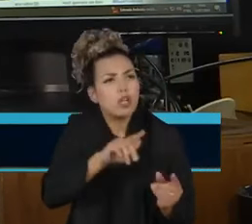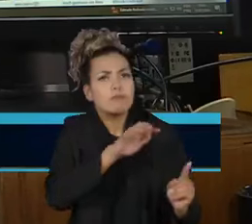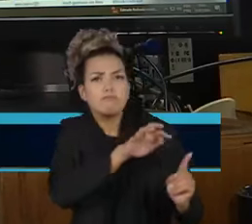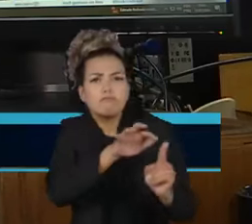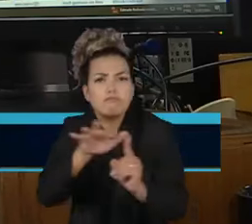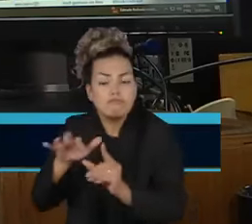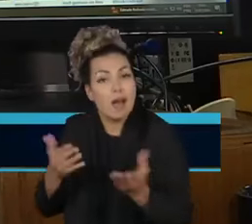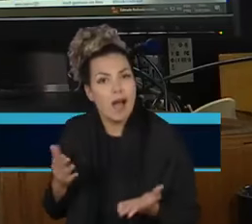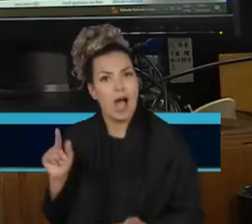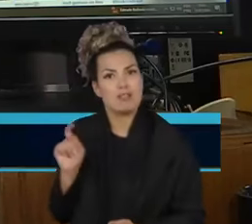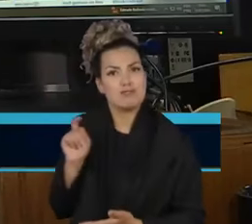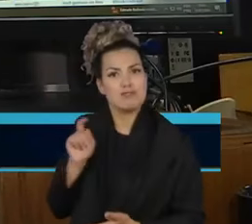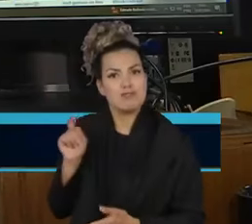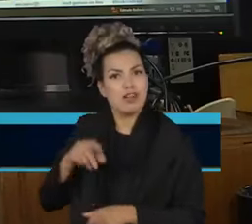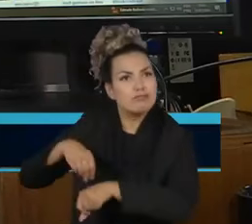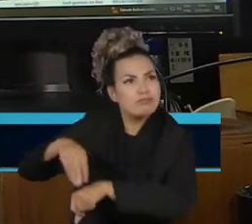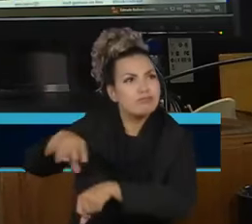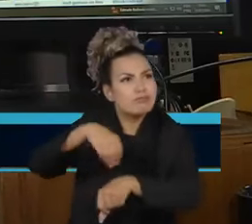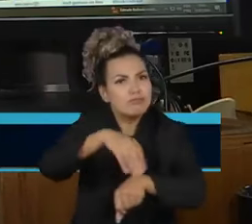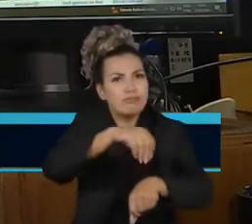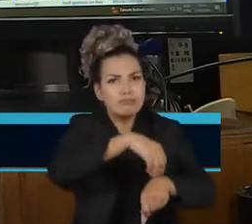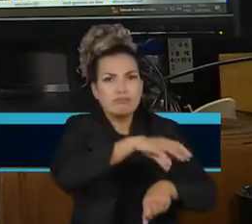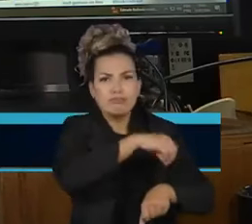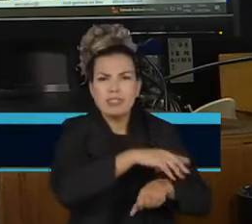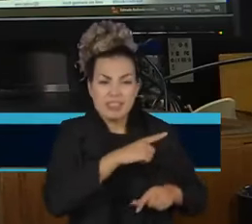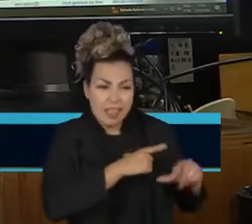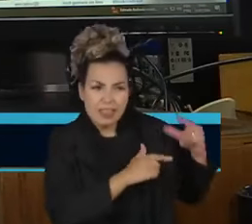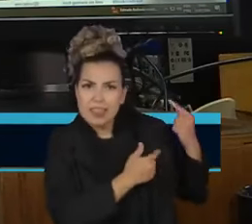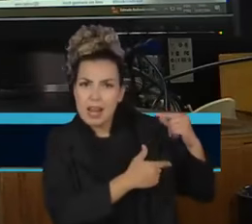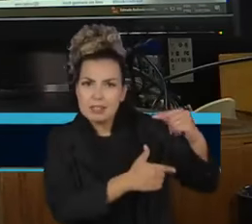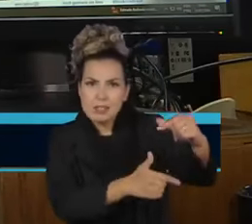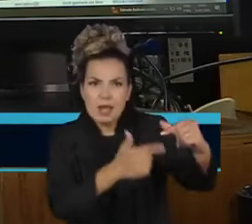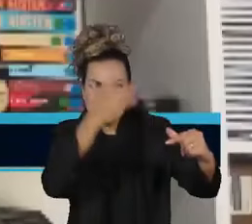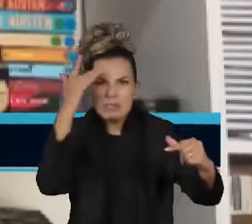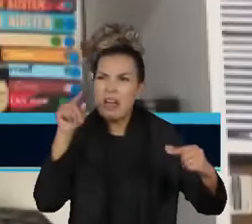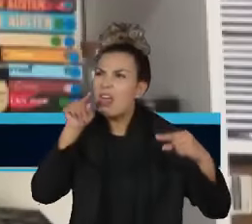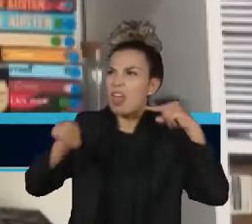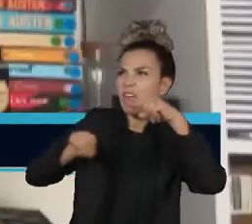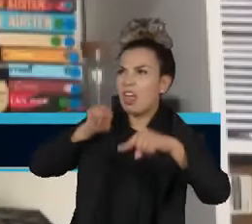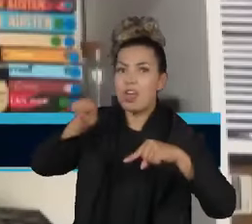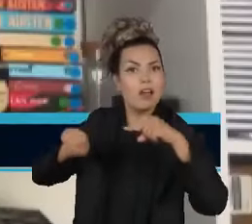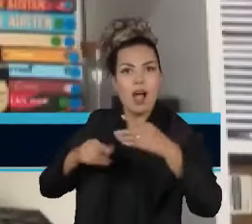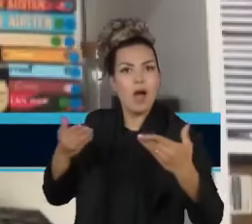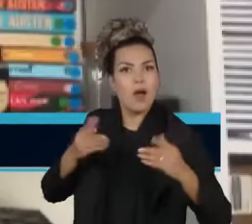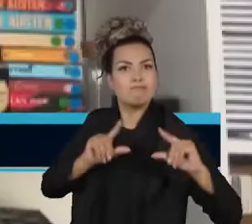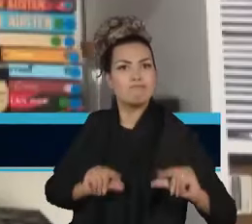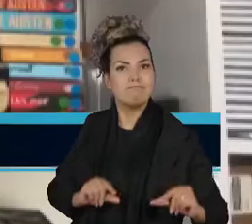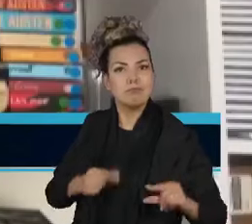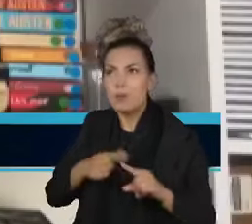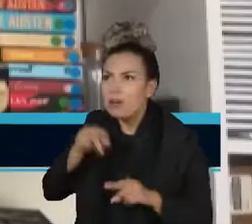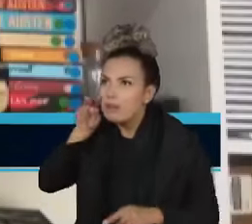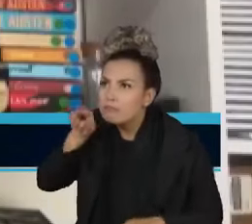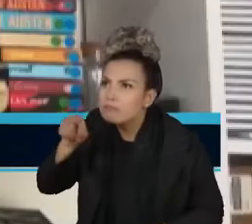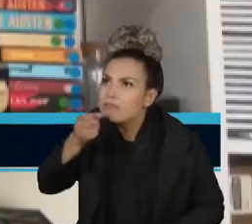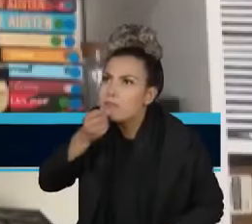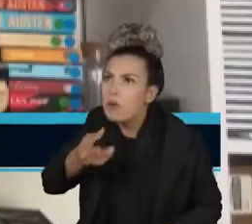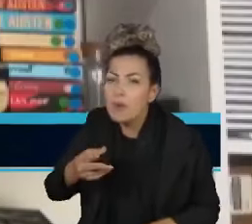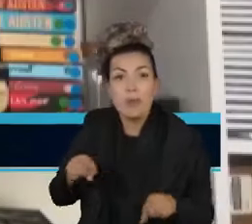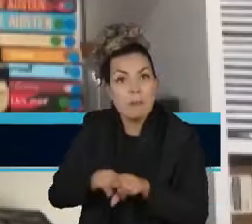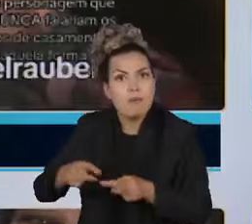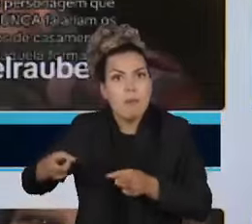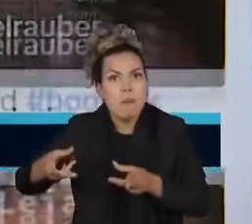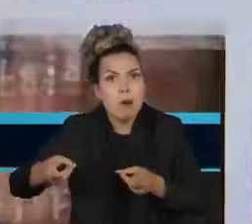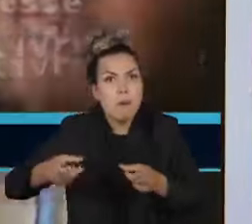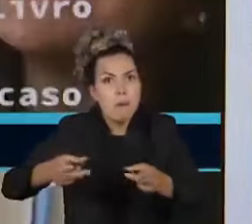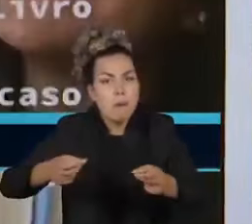booktokers superam as críticas tradicionais e têm impactado as vendas. André é gerente de marketing de uma editora de livros